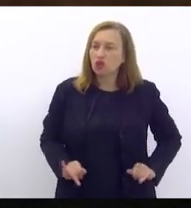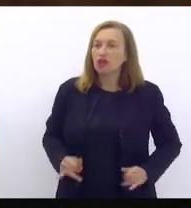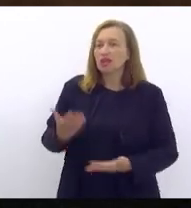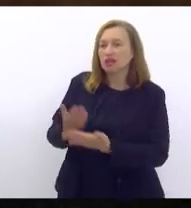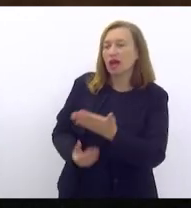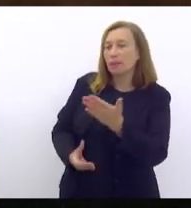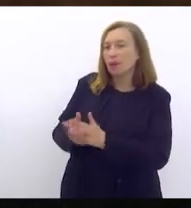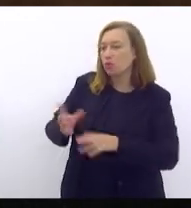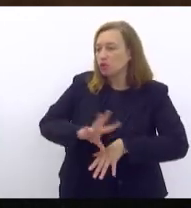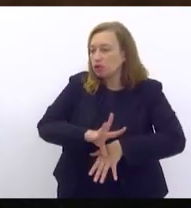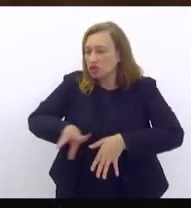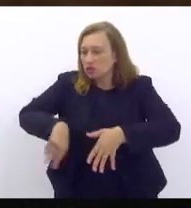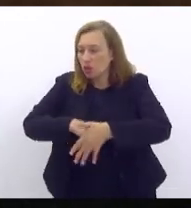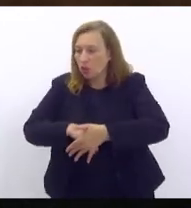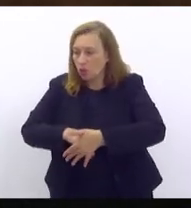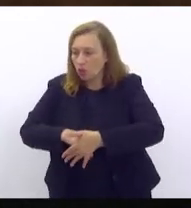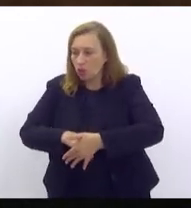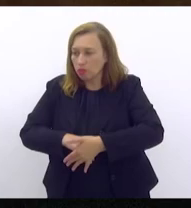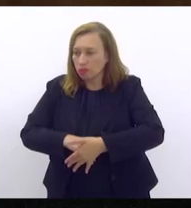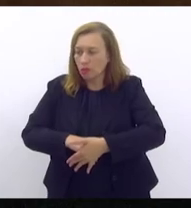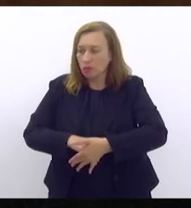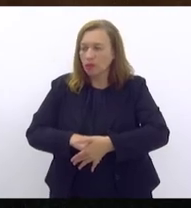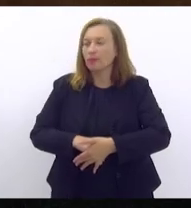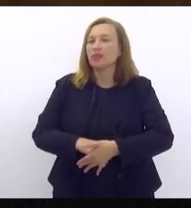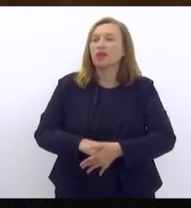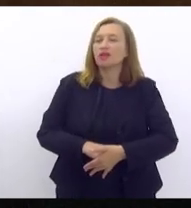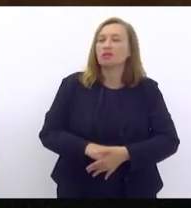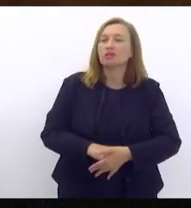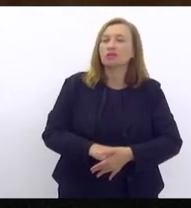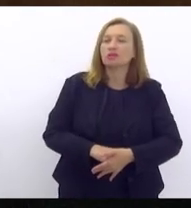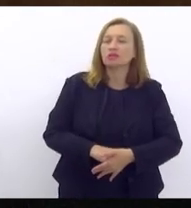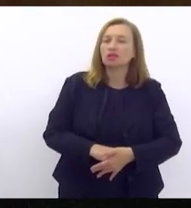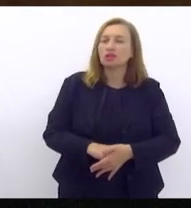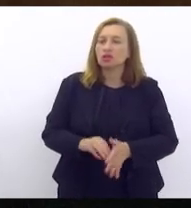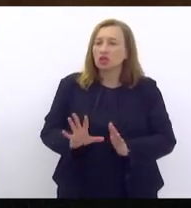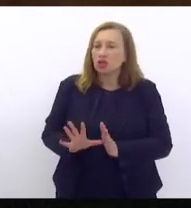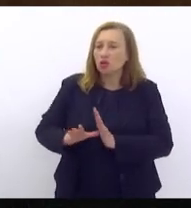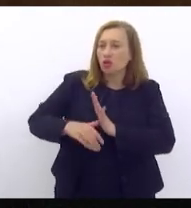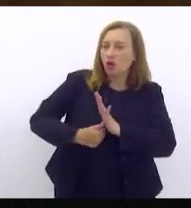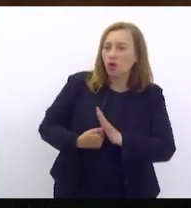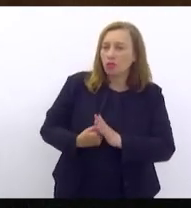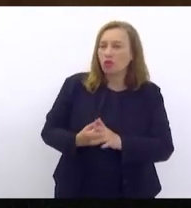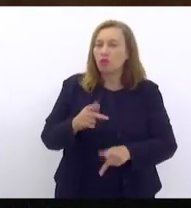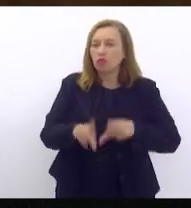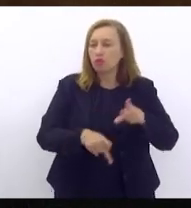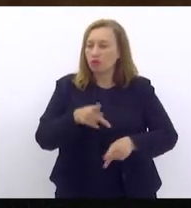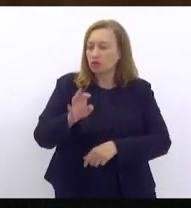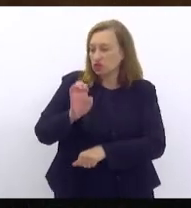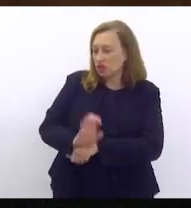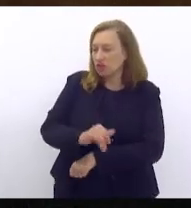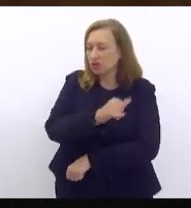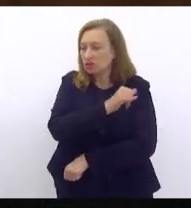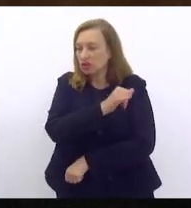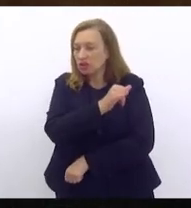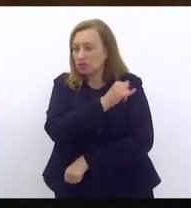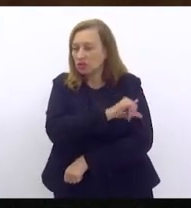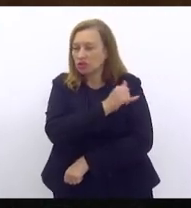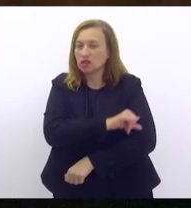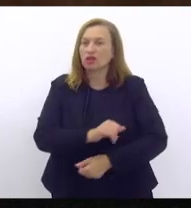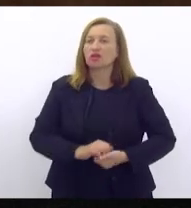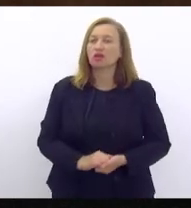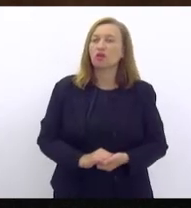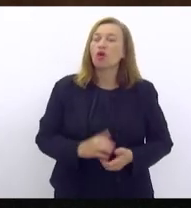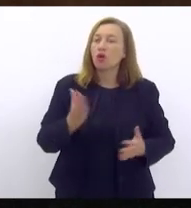corruptos que atormentam a população, que atormentam, que lesam o erário no estado do Rio de Janeiro. Temos hoje, né,